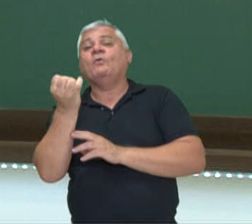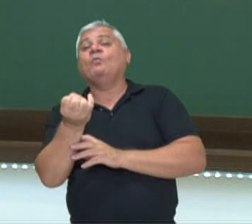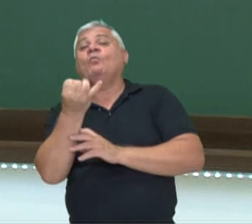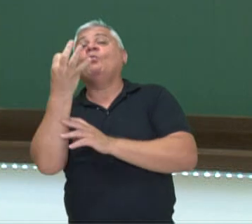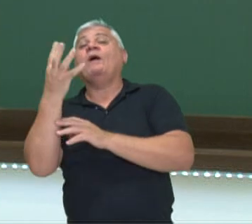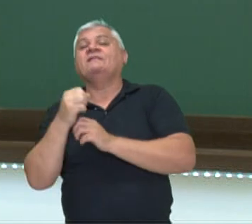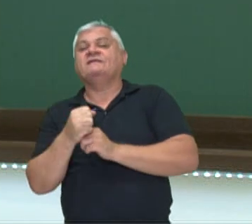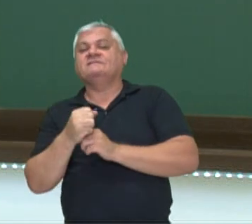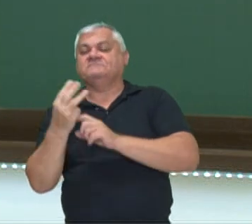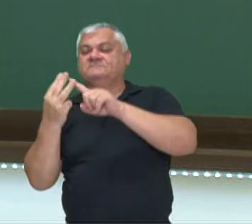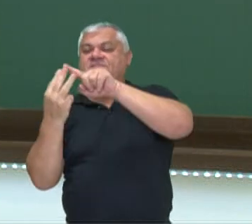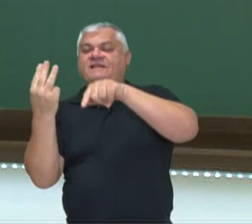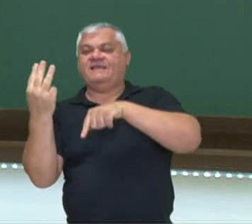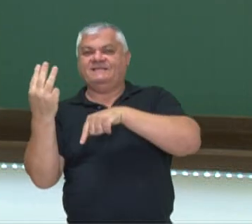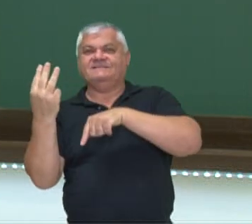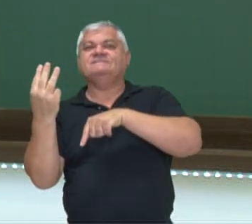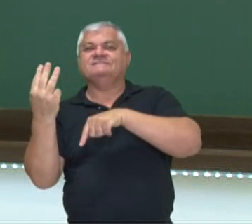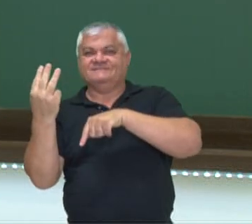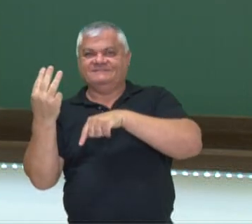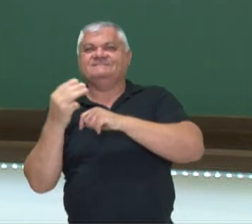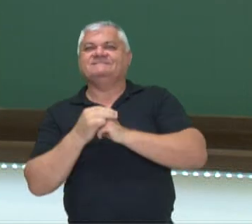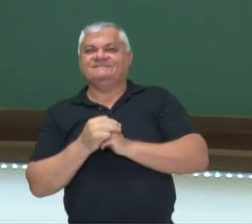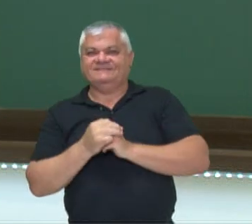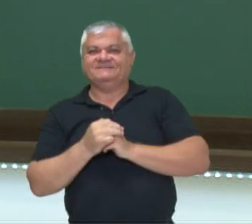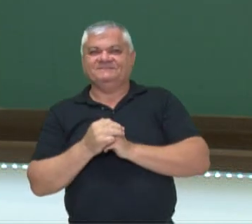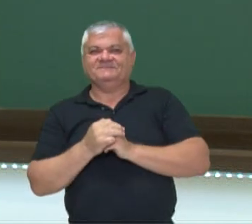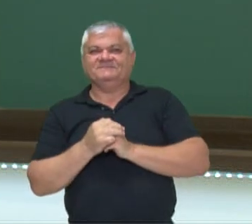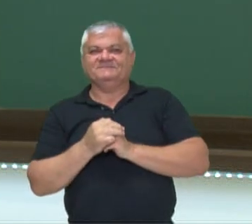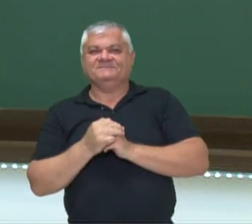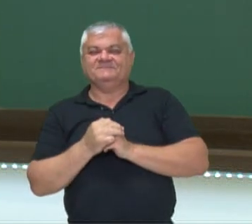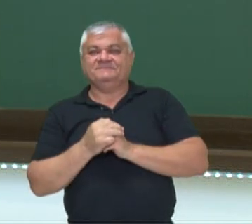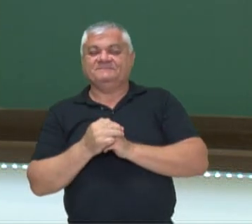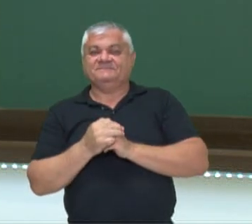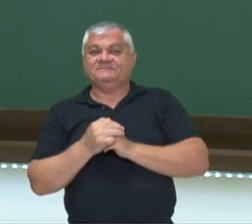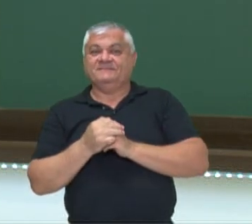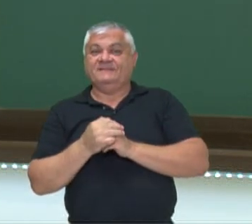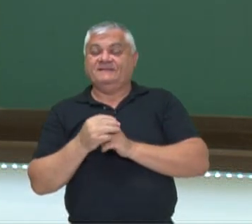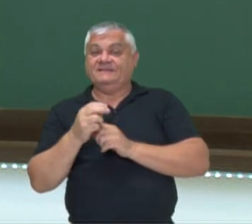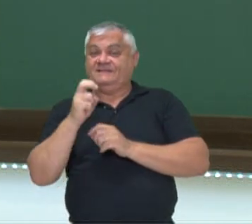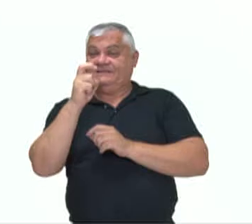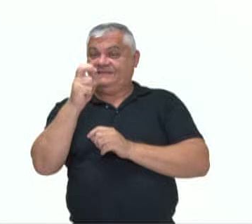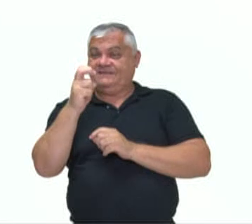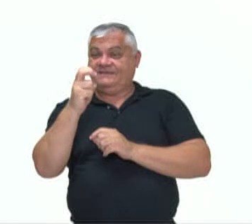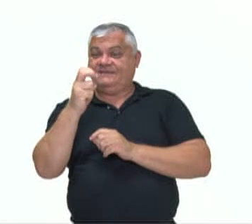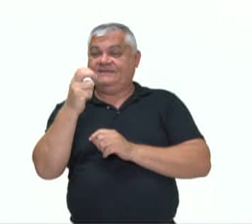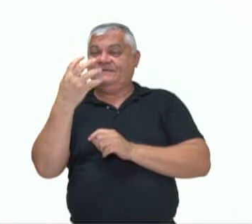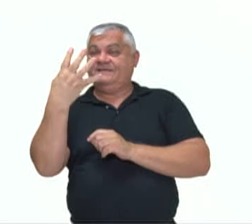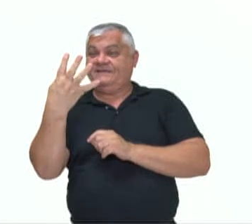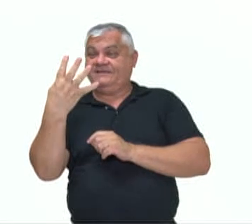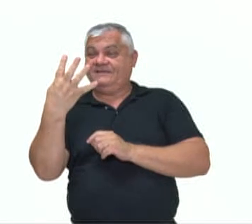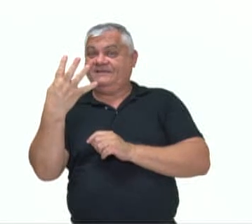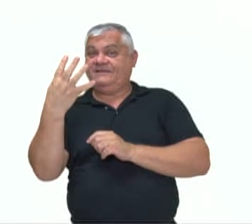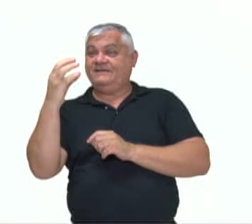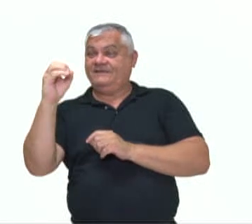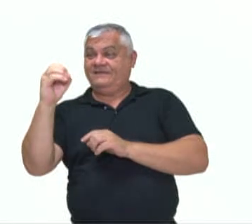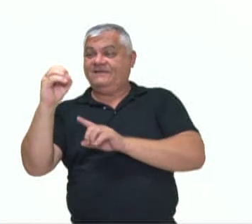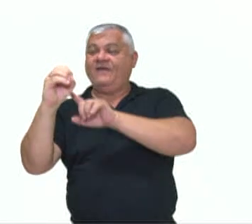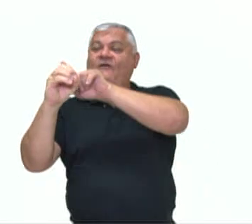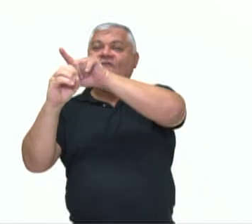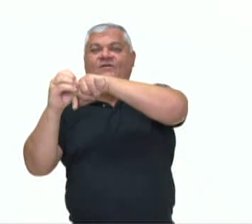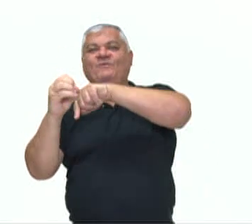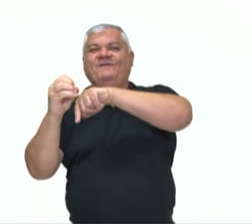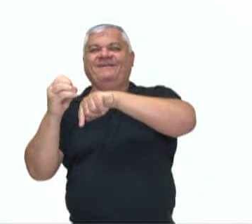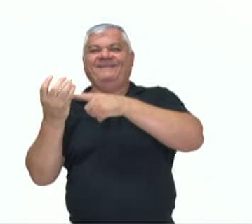vírgula? 3. 3 casas depois da vírgula. Ou seja, nós escrevemos o 540 de 45